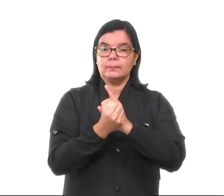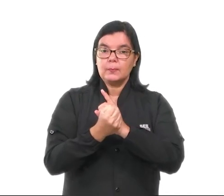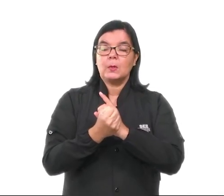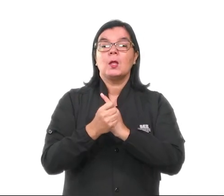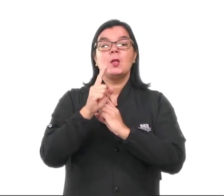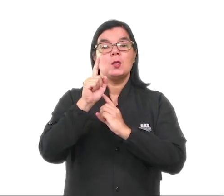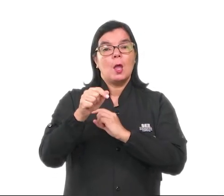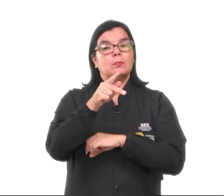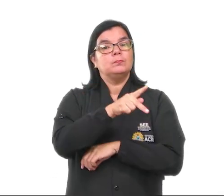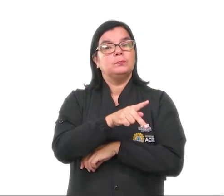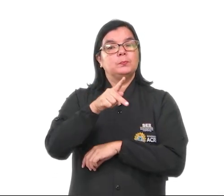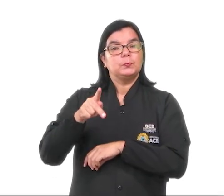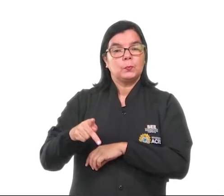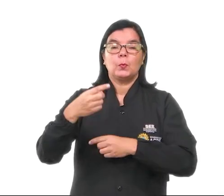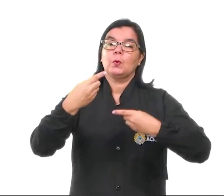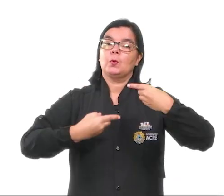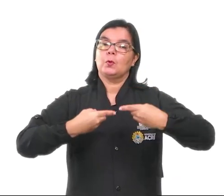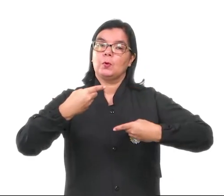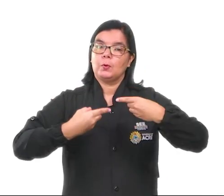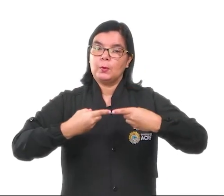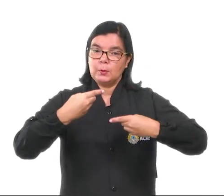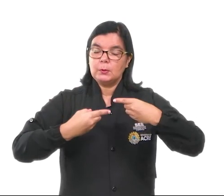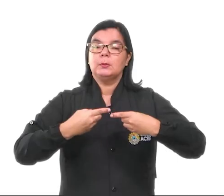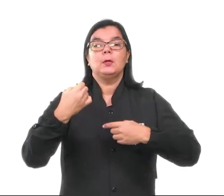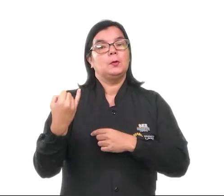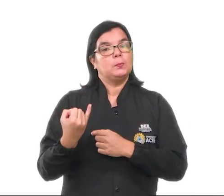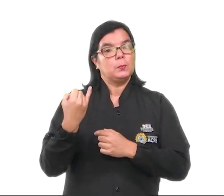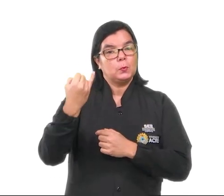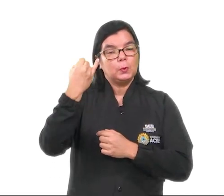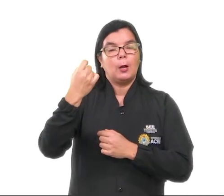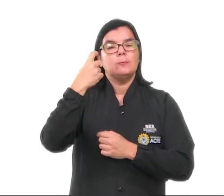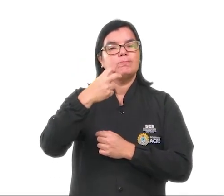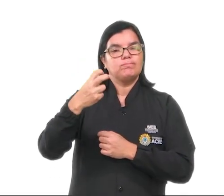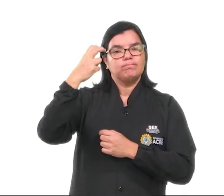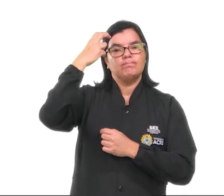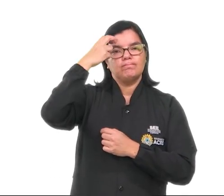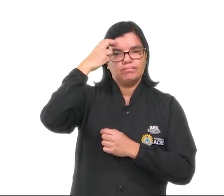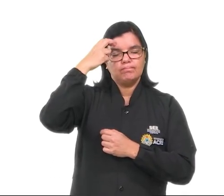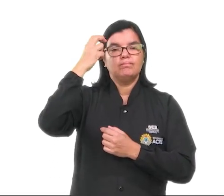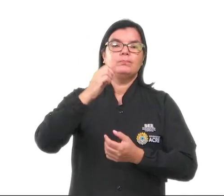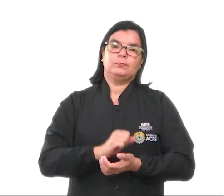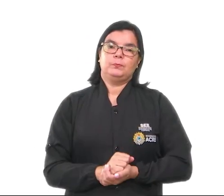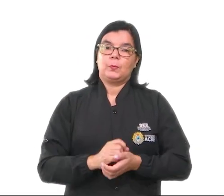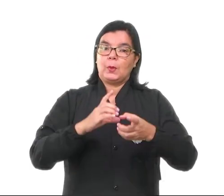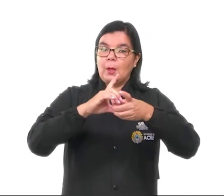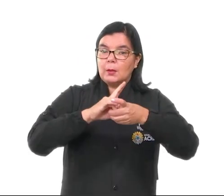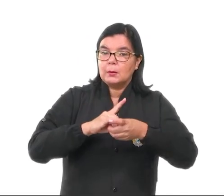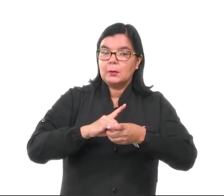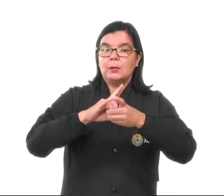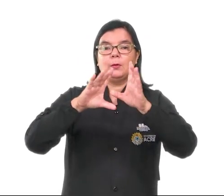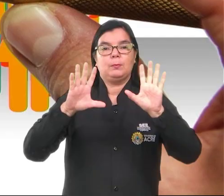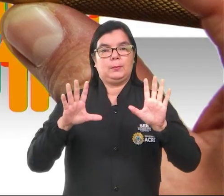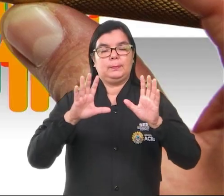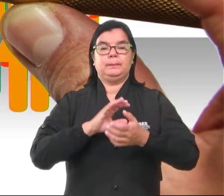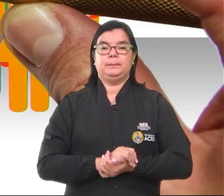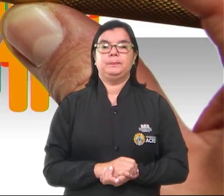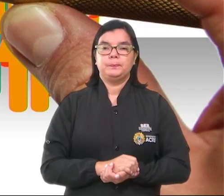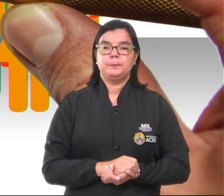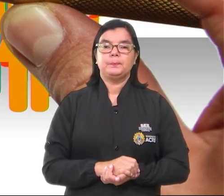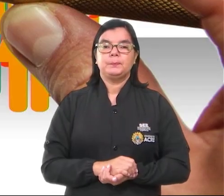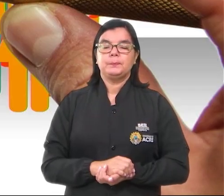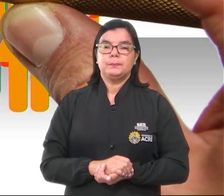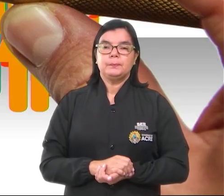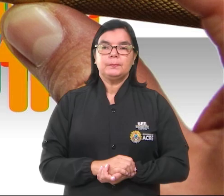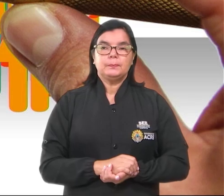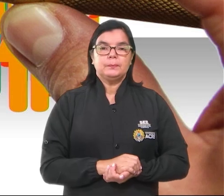foi professor político e importante intelectual da democracia. Avançando